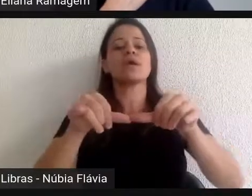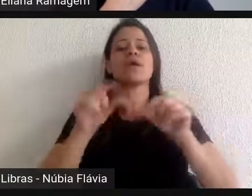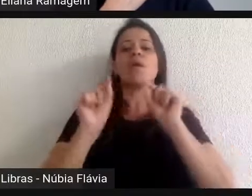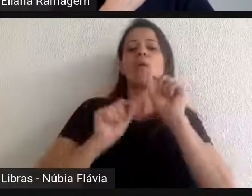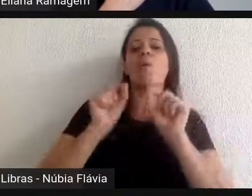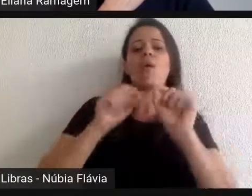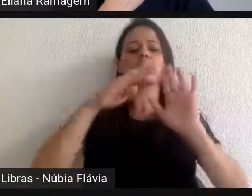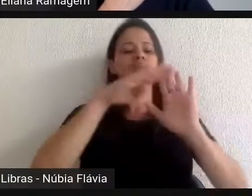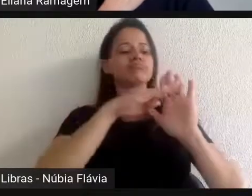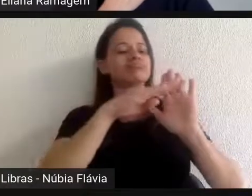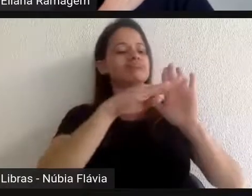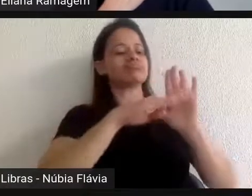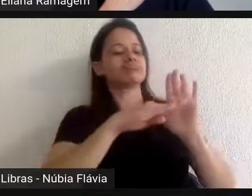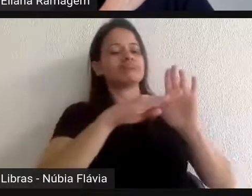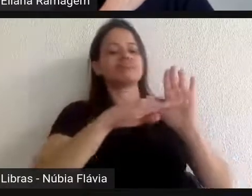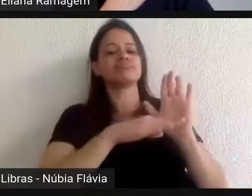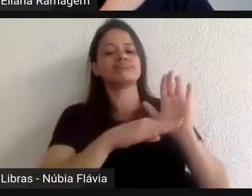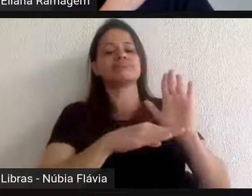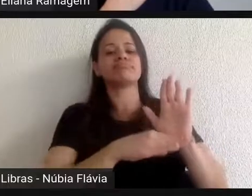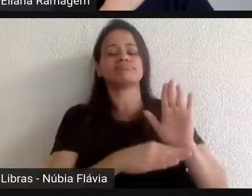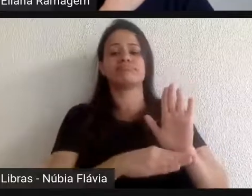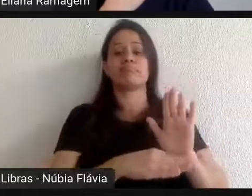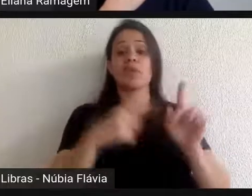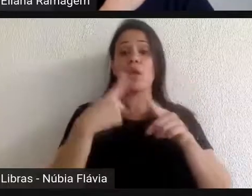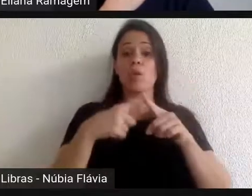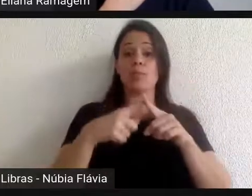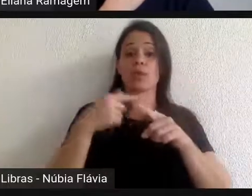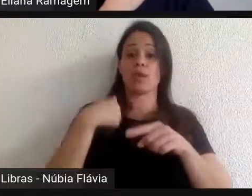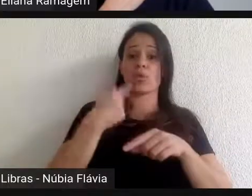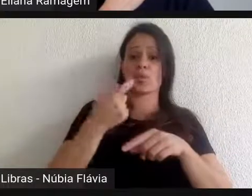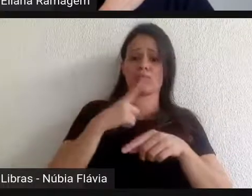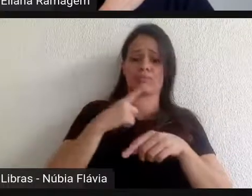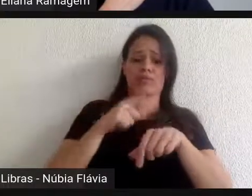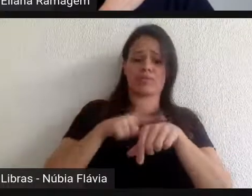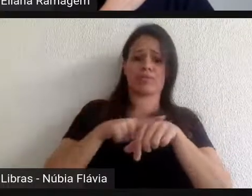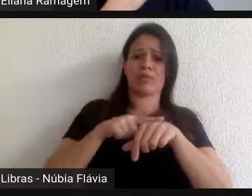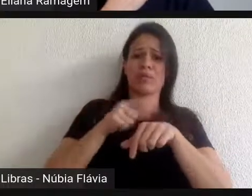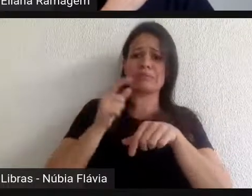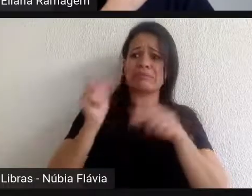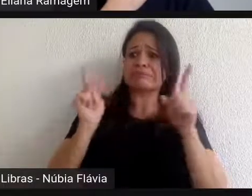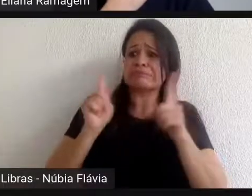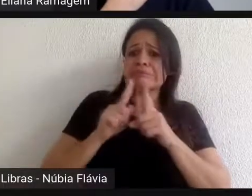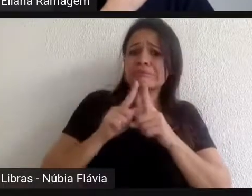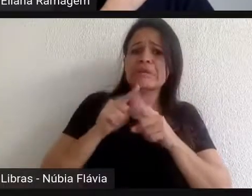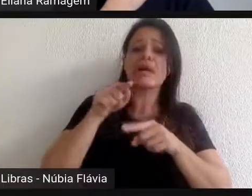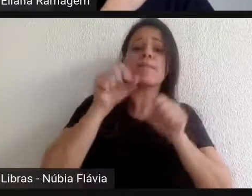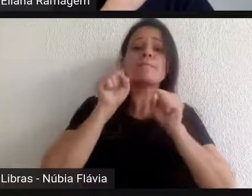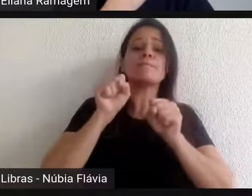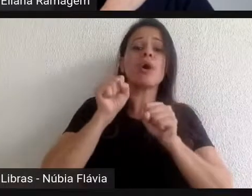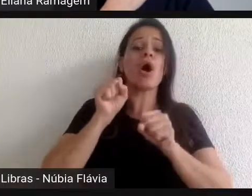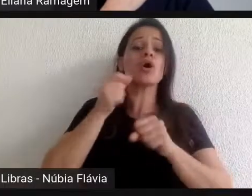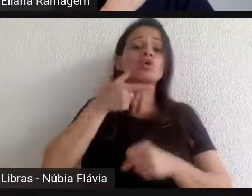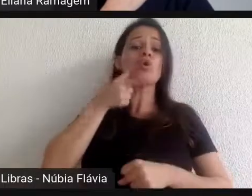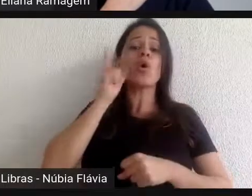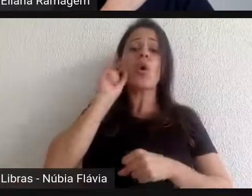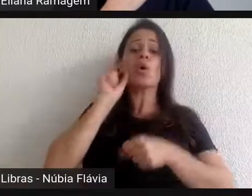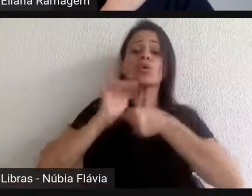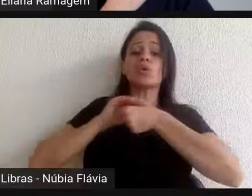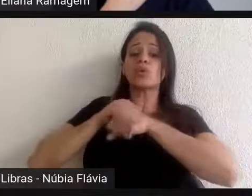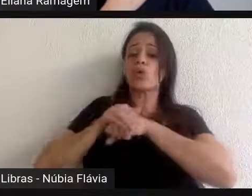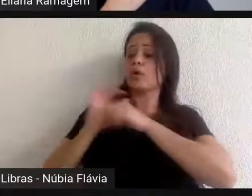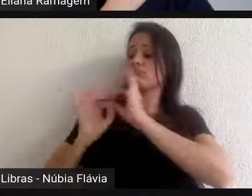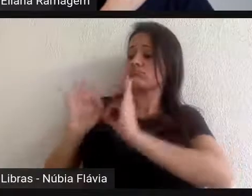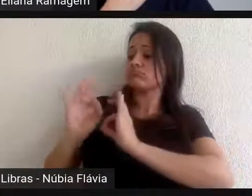porque se eu tenho pouco tempo para preparar meu almoço, eu já posso deixar a minha comida pronta da noite do dia anterior,